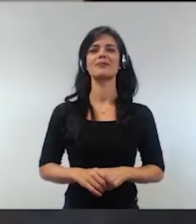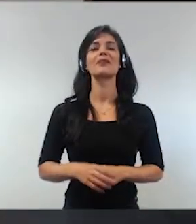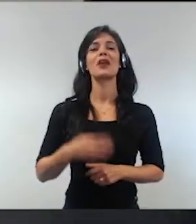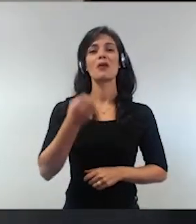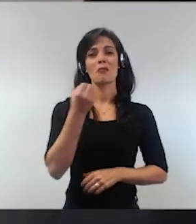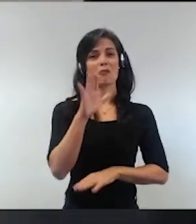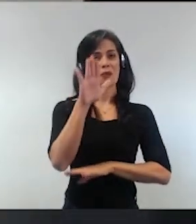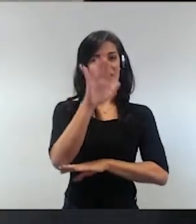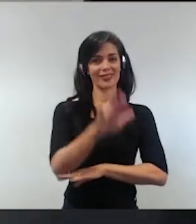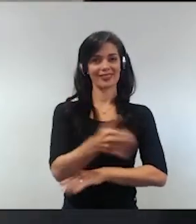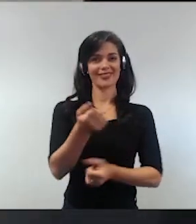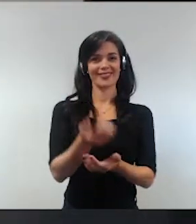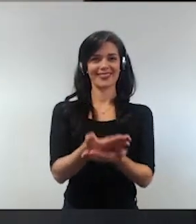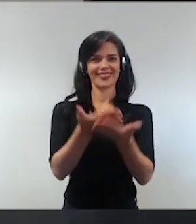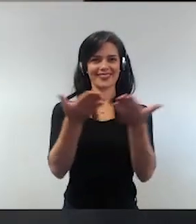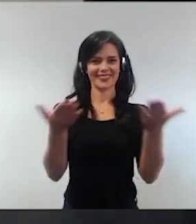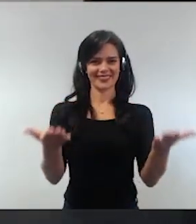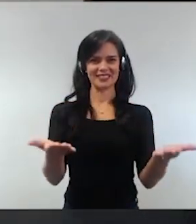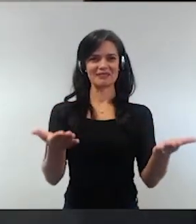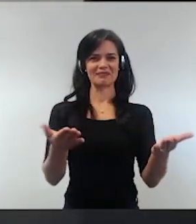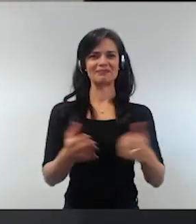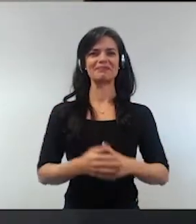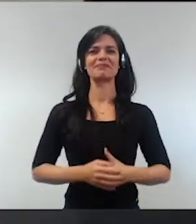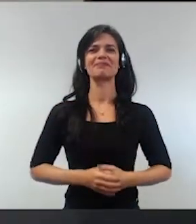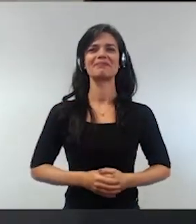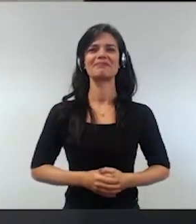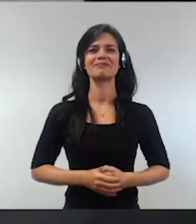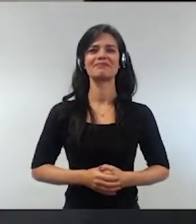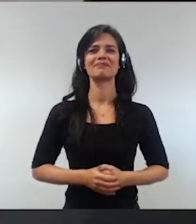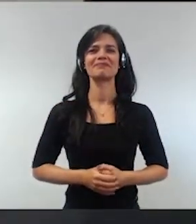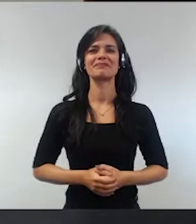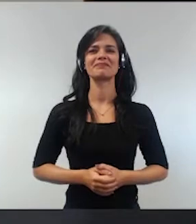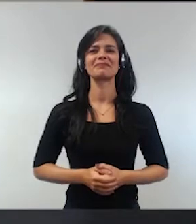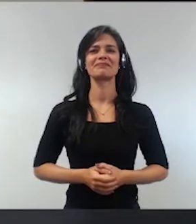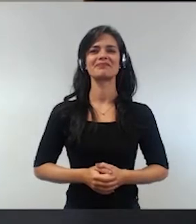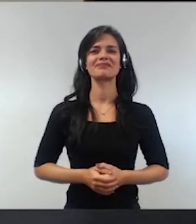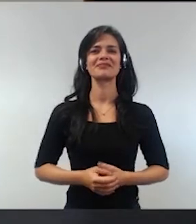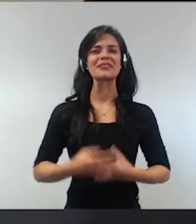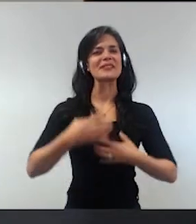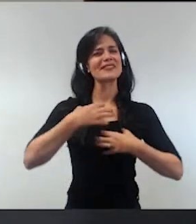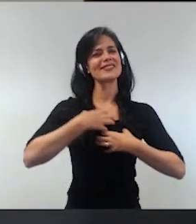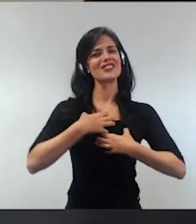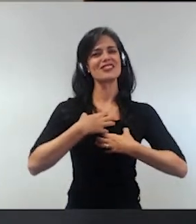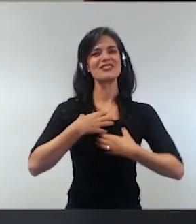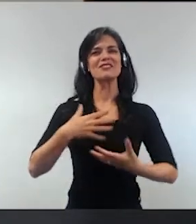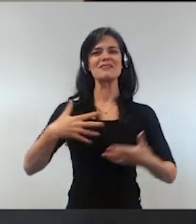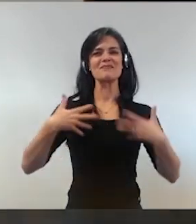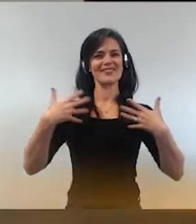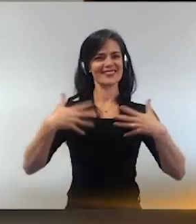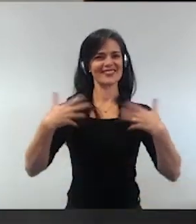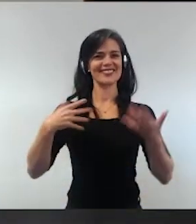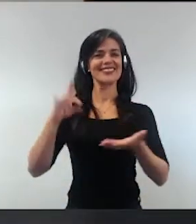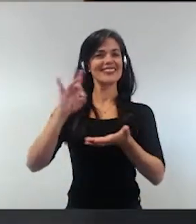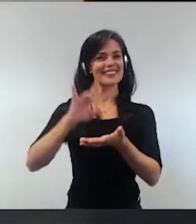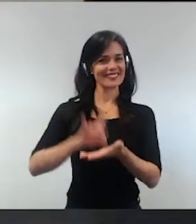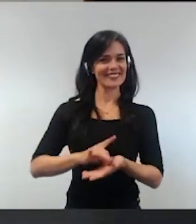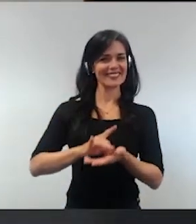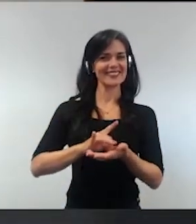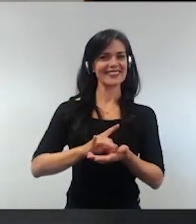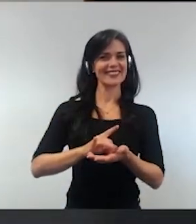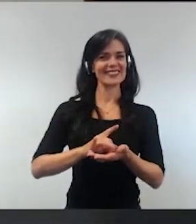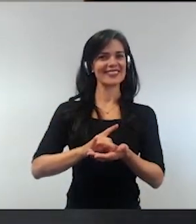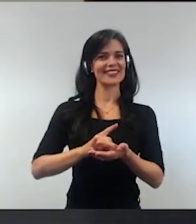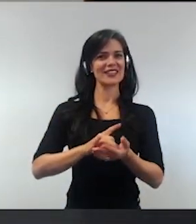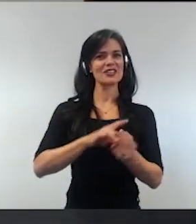Muito boa tarde. Em primeiro lugar, dizer da nossa grande satisfação de ter tão